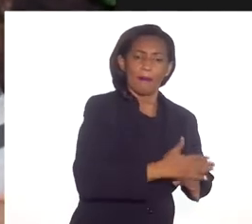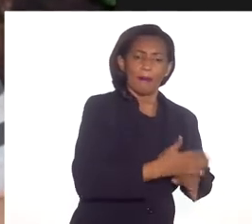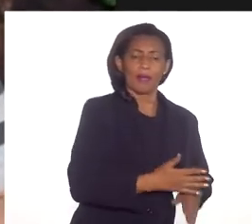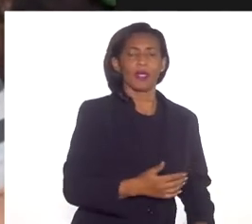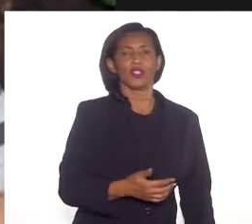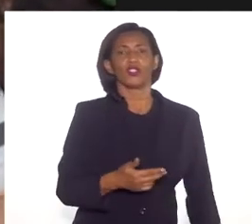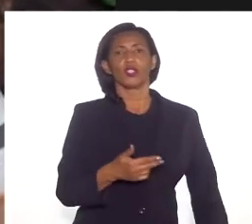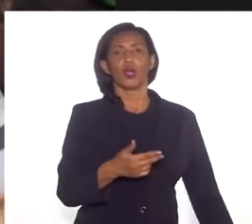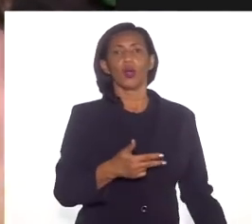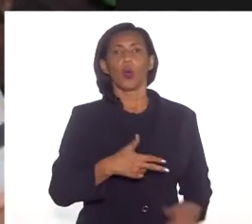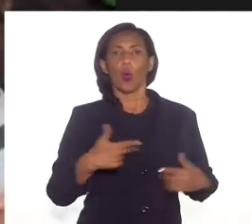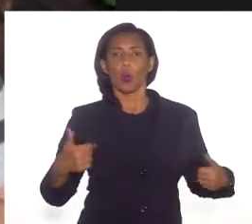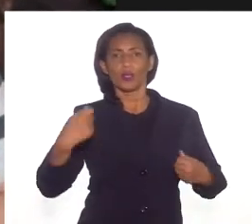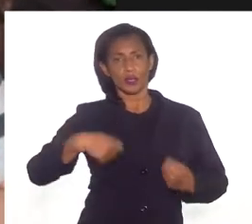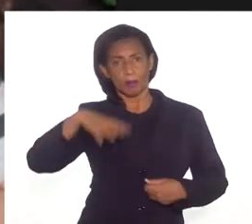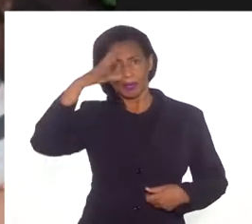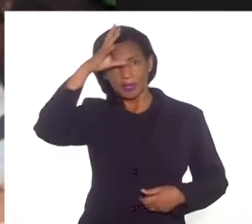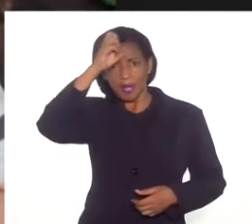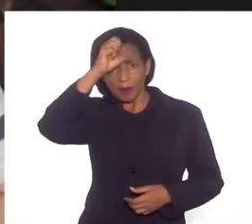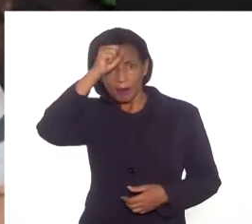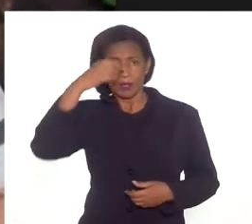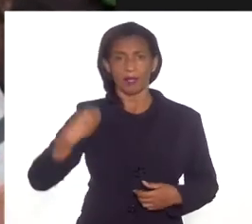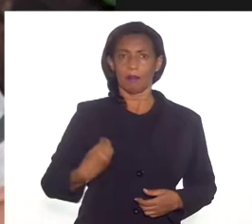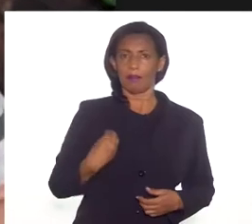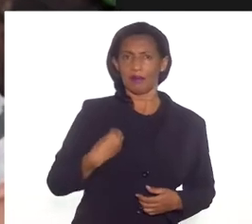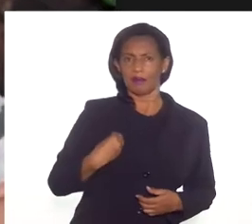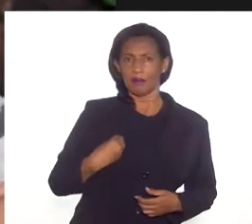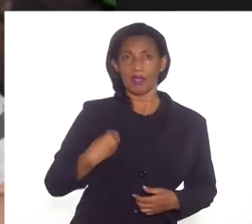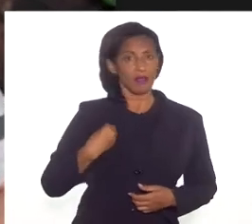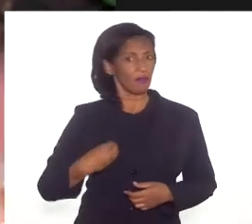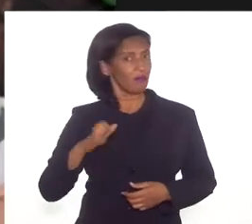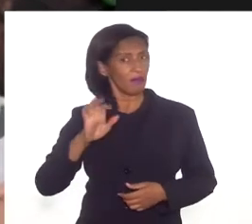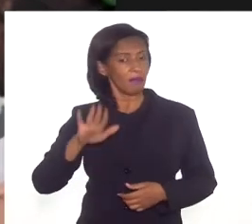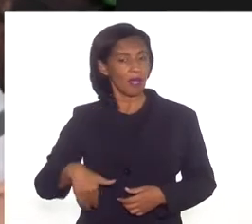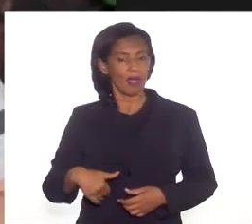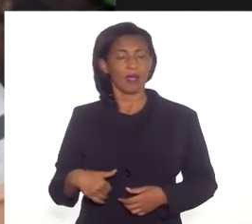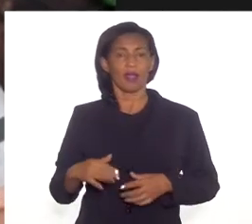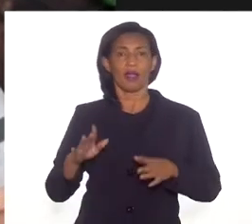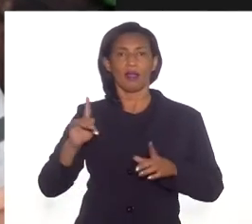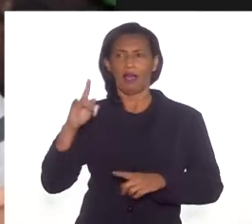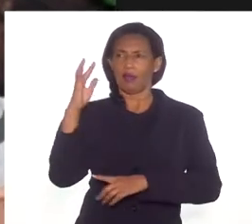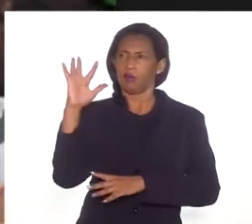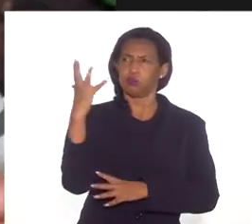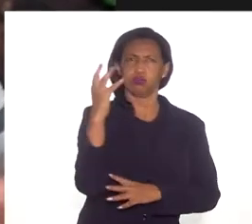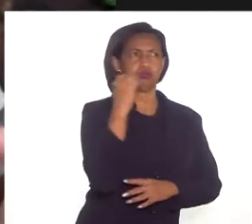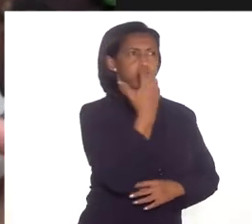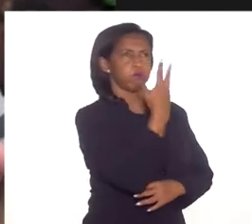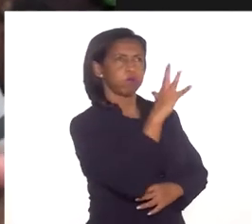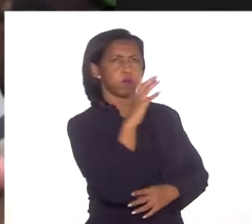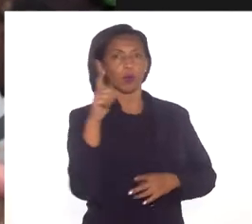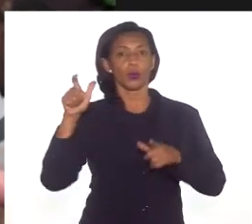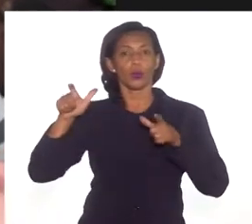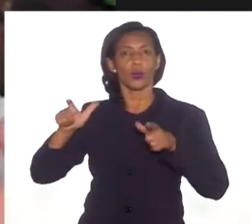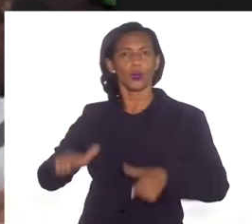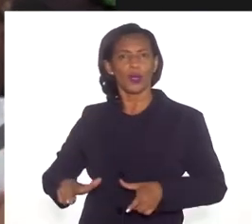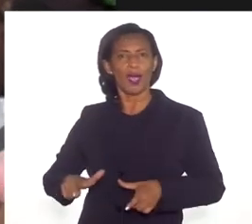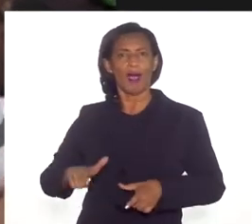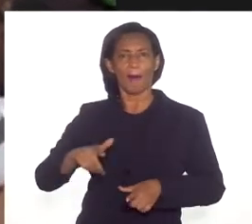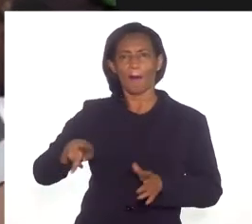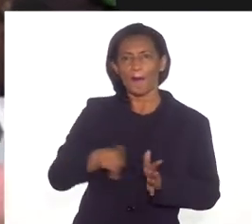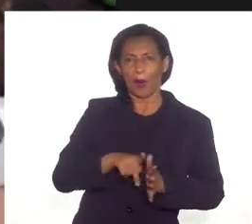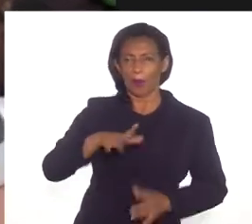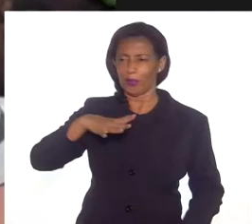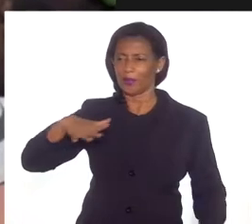nós precisamos aprender para sobreviver e sobreviver bem, né, no meio da floresta, no meio do lugar, do